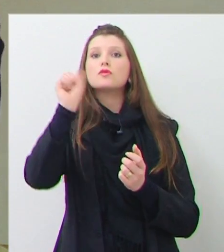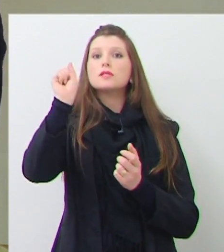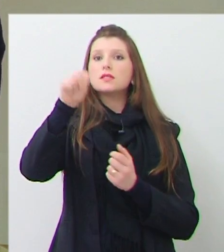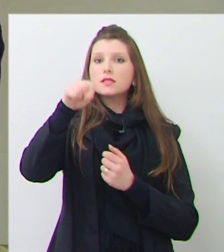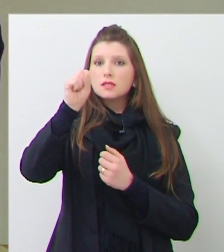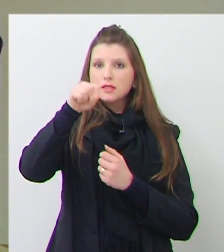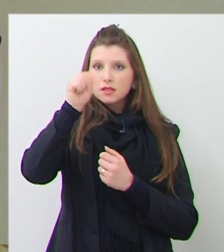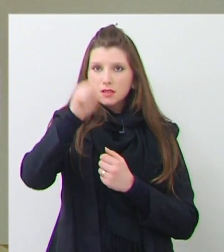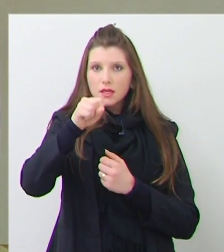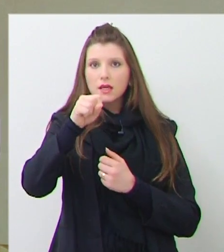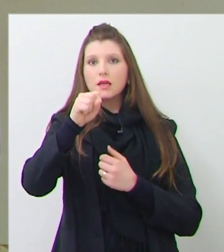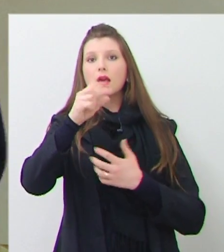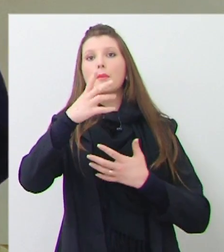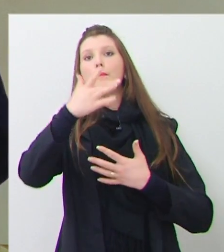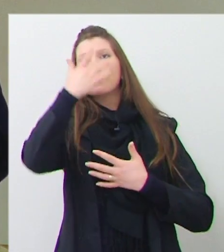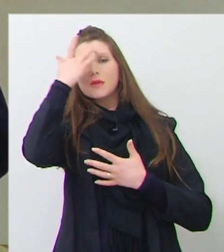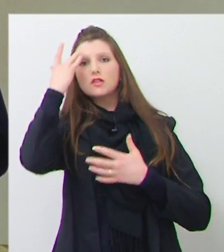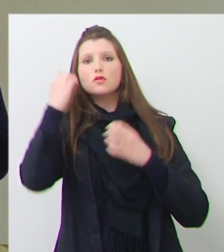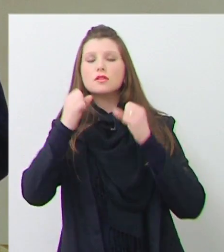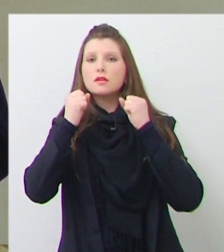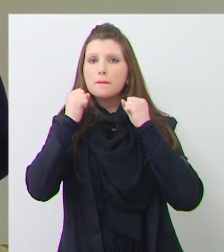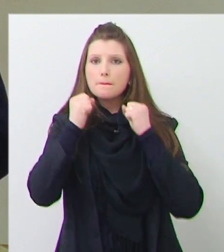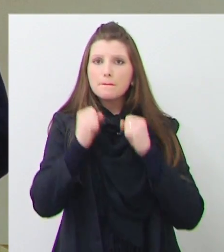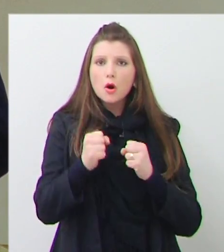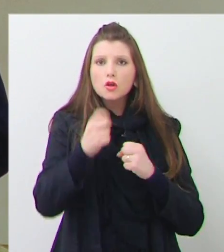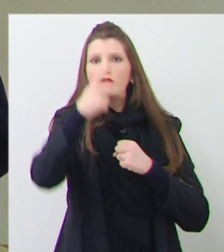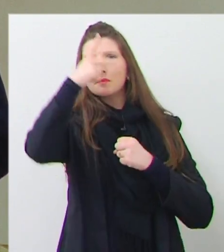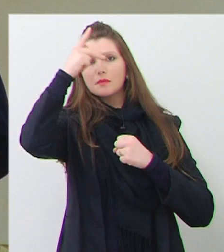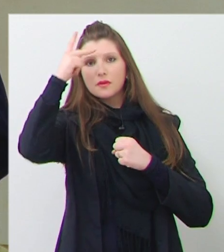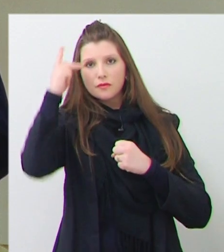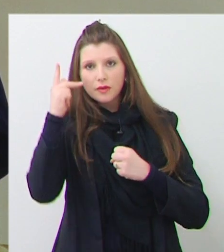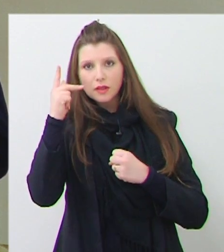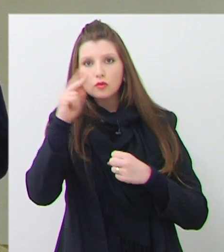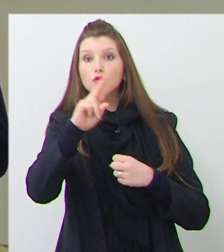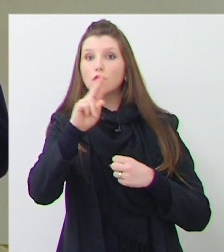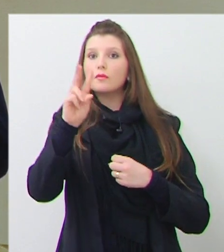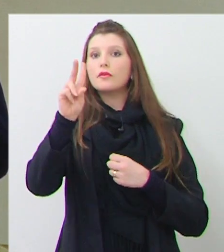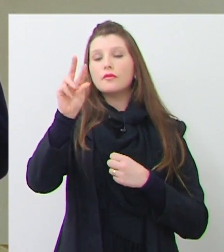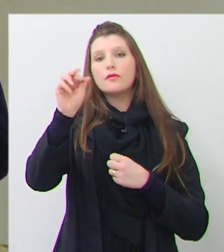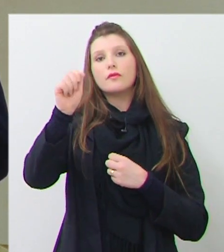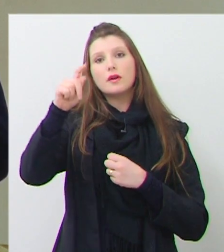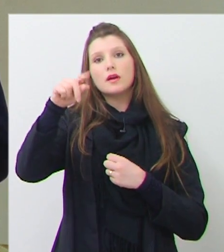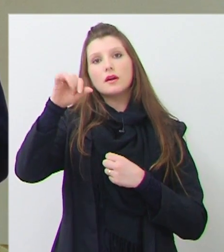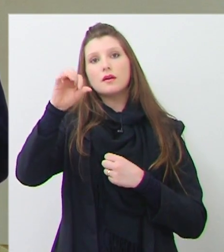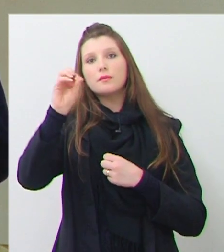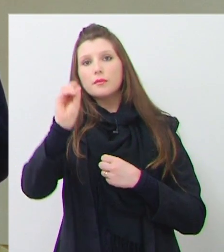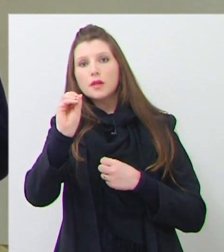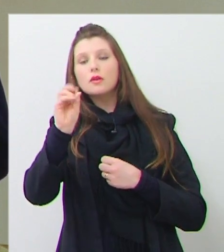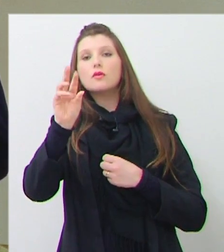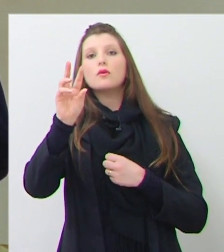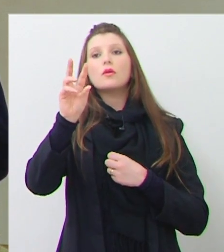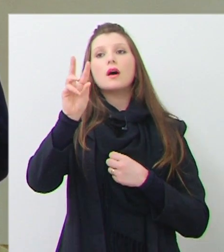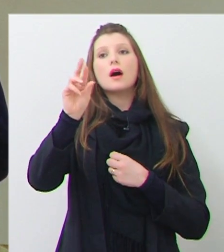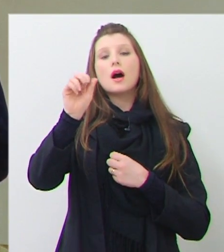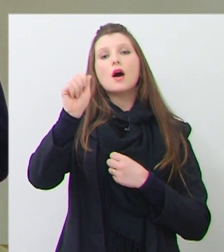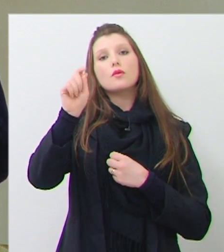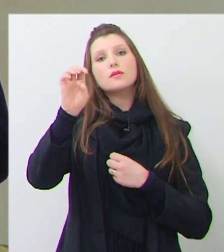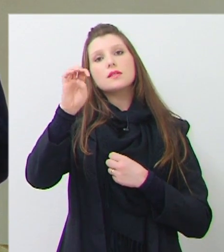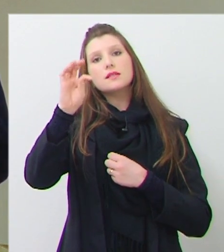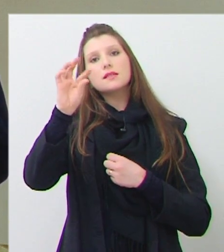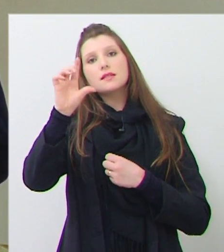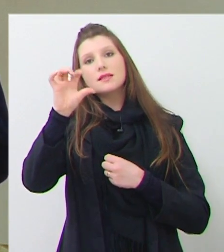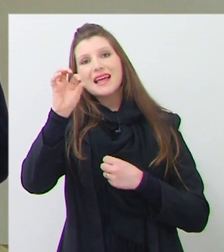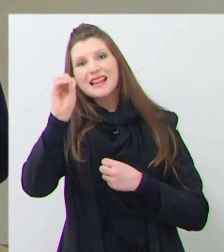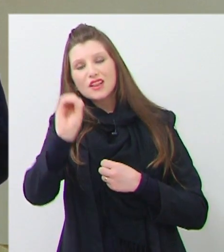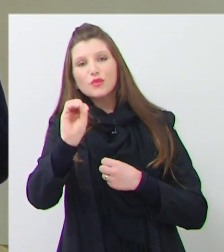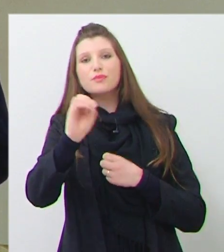3 candidatos hoje, pré-candidatos, que seria o Vampiro, o Acélio Casagrande e o Vassir Fontana. Então, o nosso